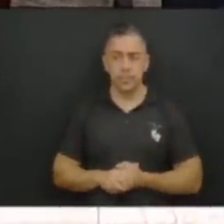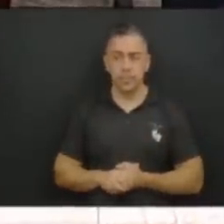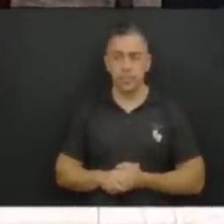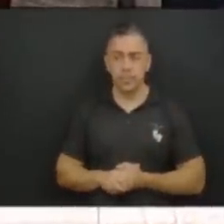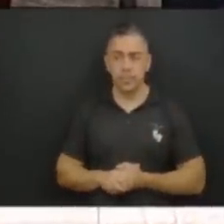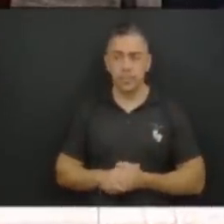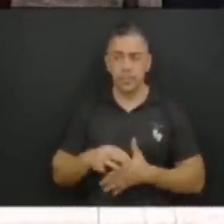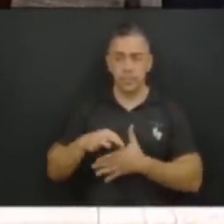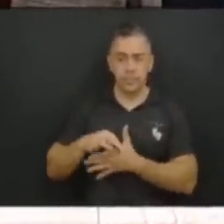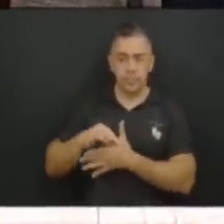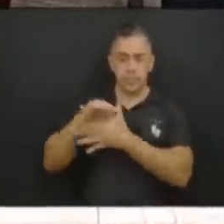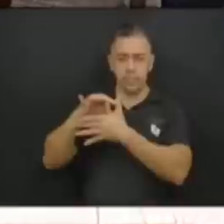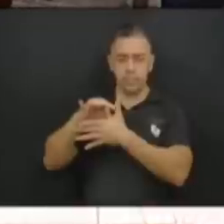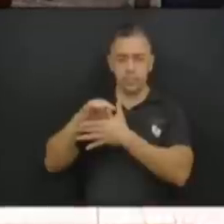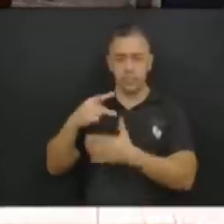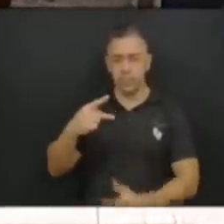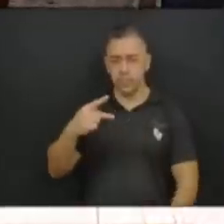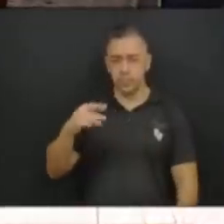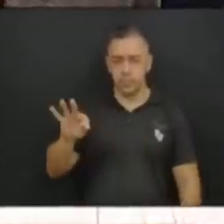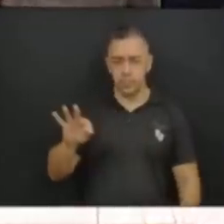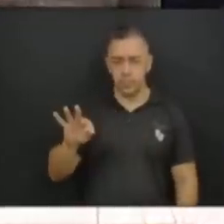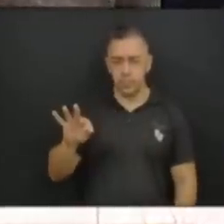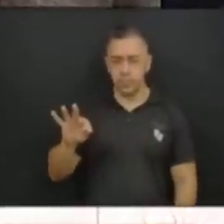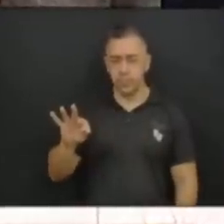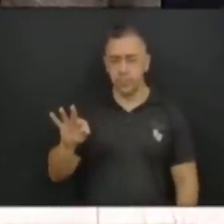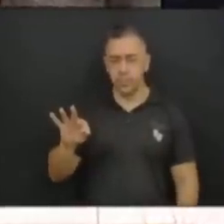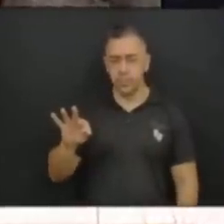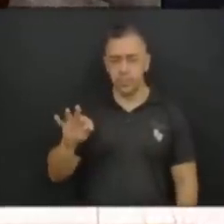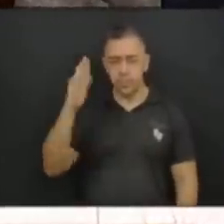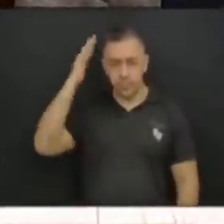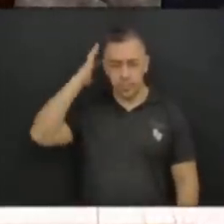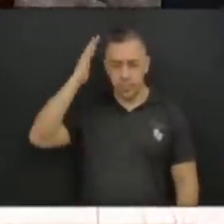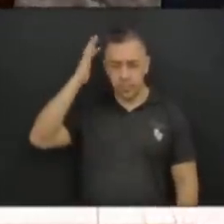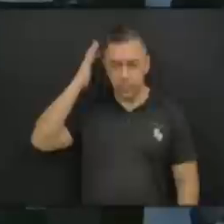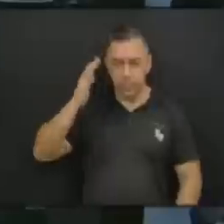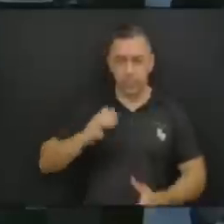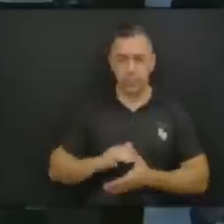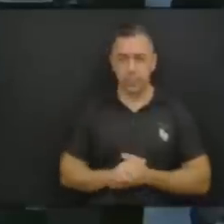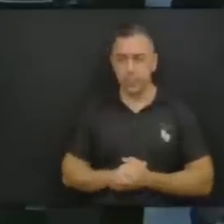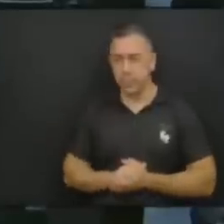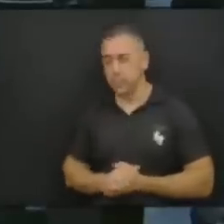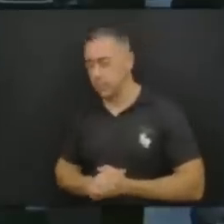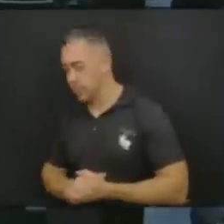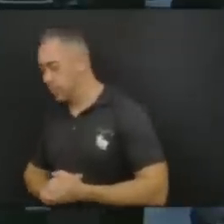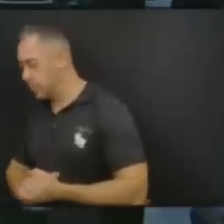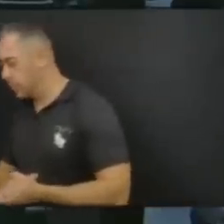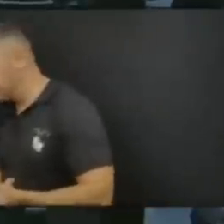e pela liderança do PT Deputado Tadeu Veneri